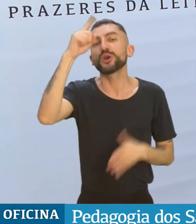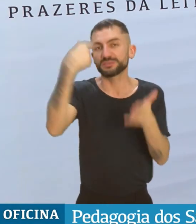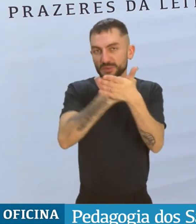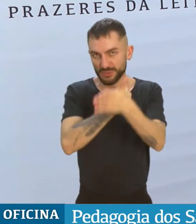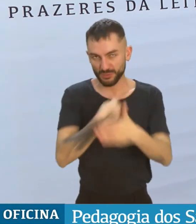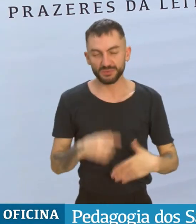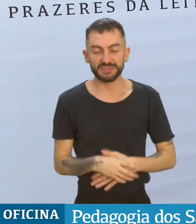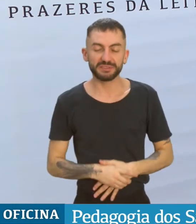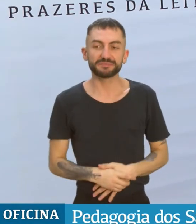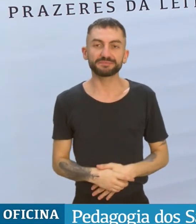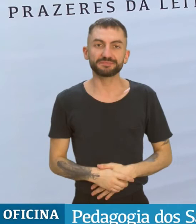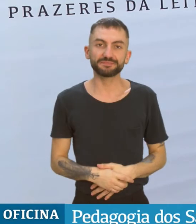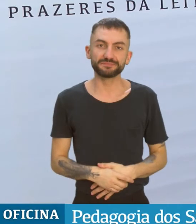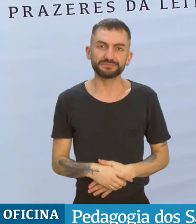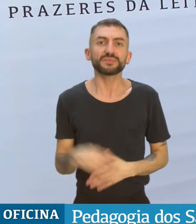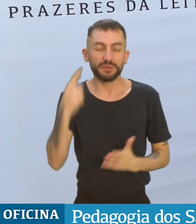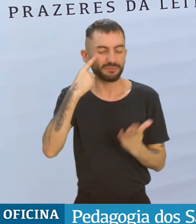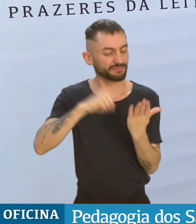aqui.